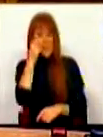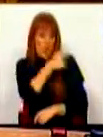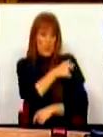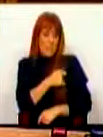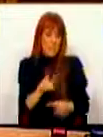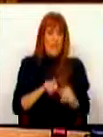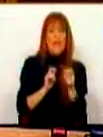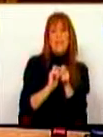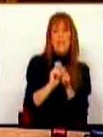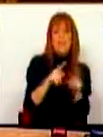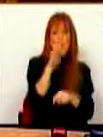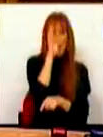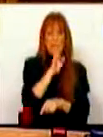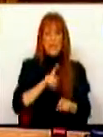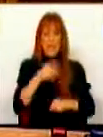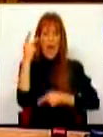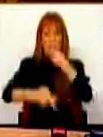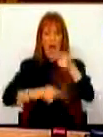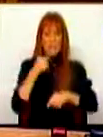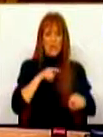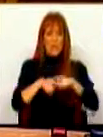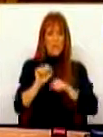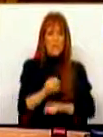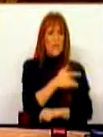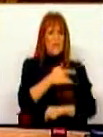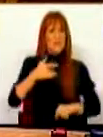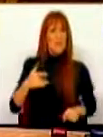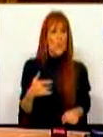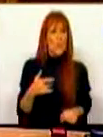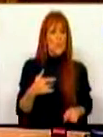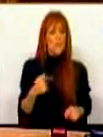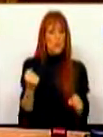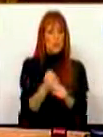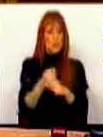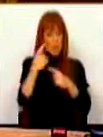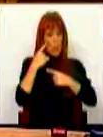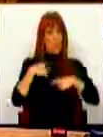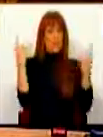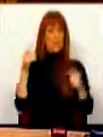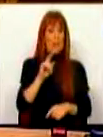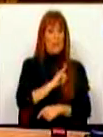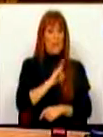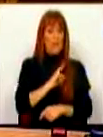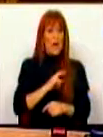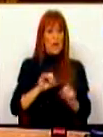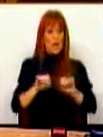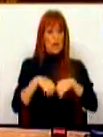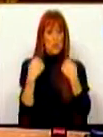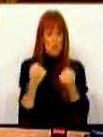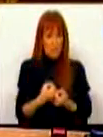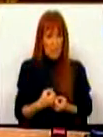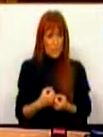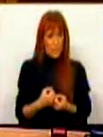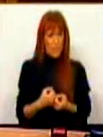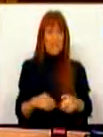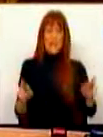na definição, implementação e avaliação da política de saúde, no serviço público, privado e social.